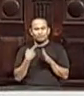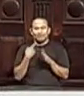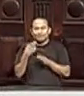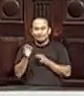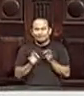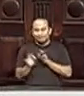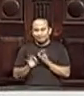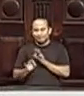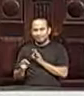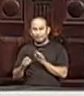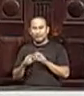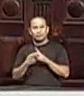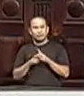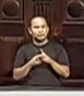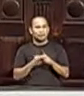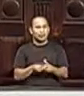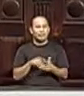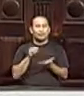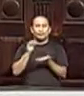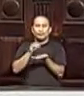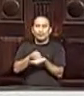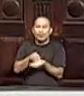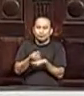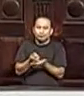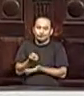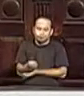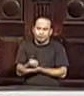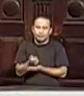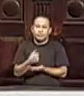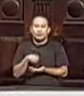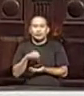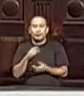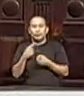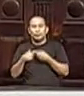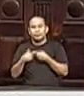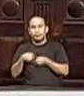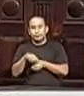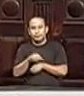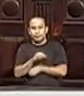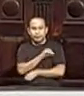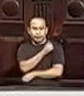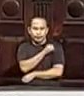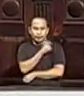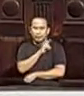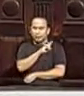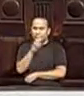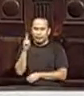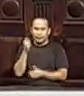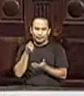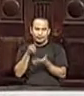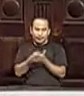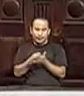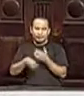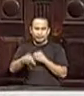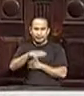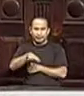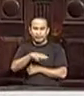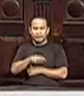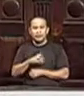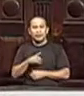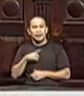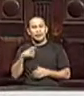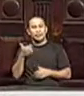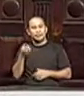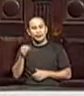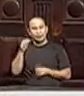conservação e manutenção, por absoluta falta de recursos que o município do Rio de Janeiro não está colocando nessa área. Há